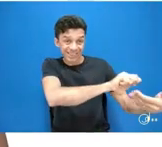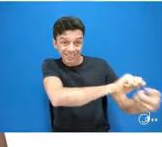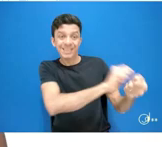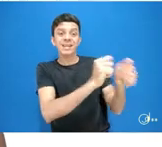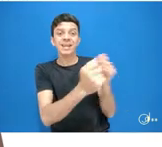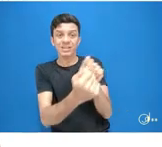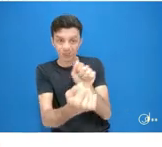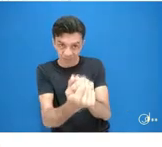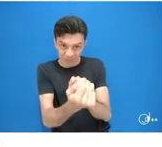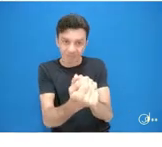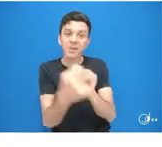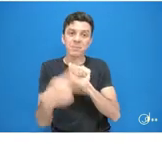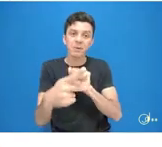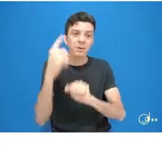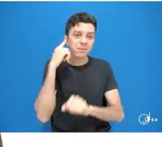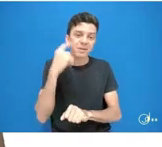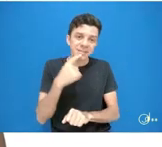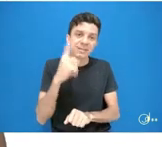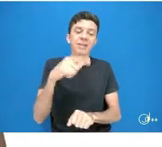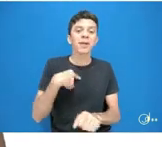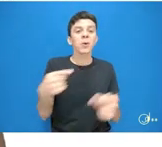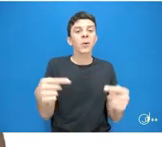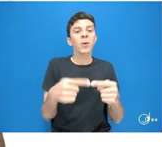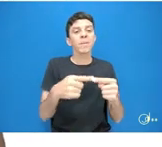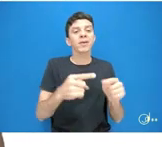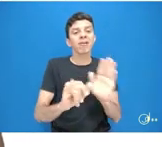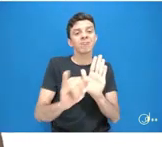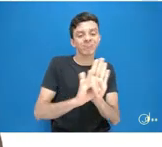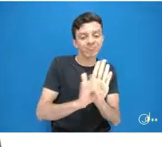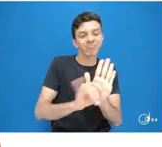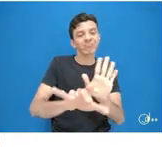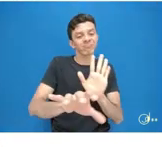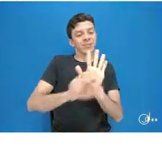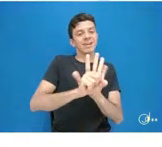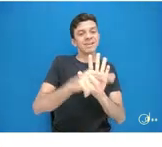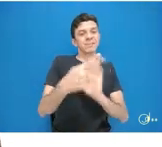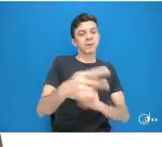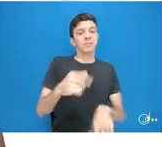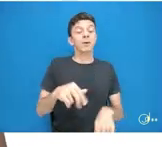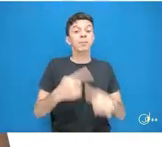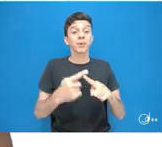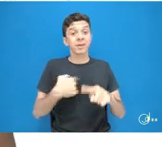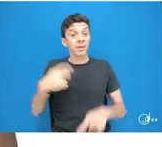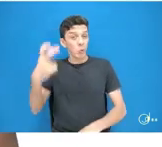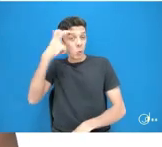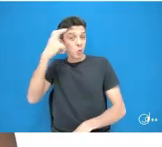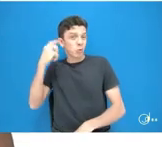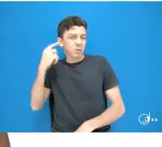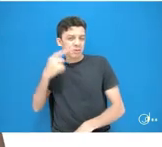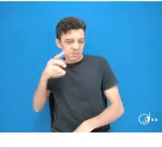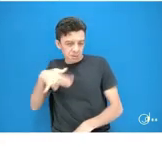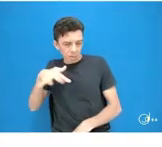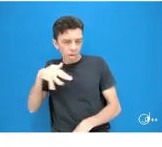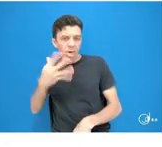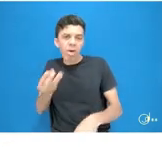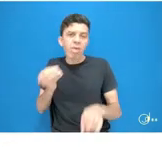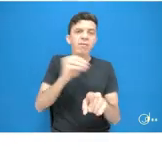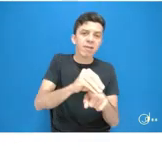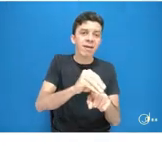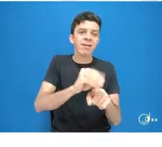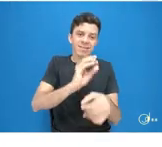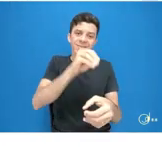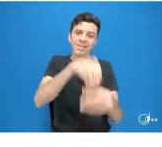gerar contextualização e identificação cultural dos surdos com a obra, através do acréscimo de elementos culturais do